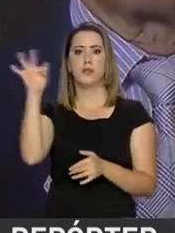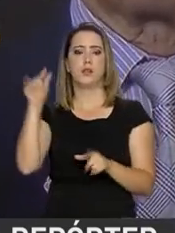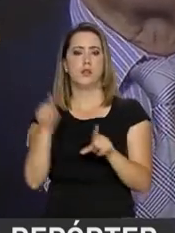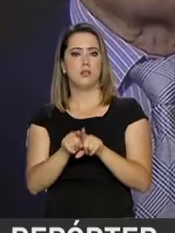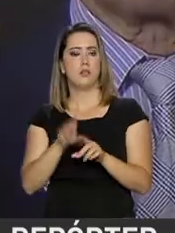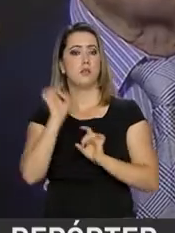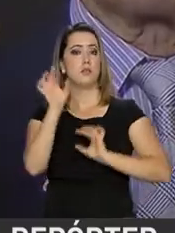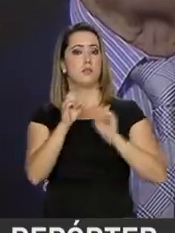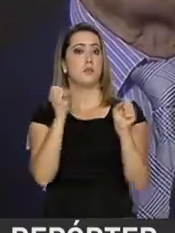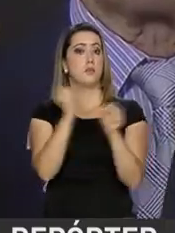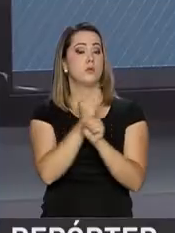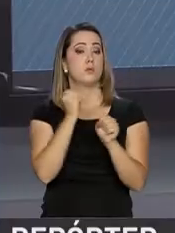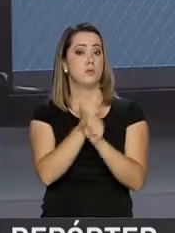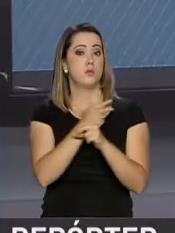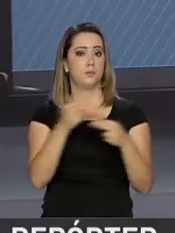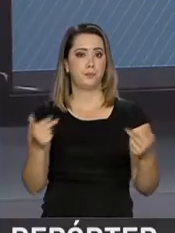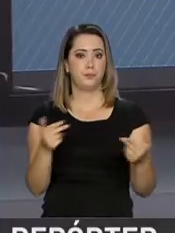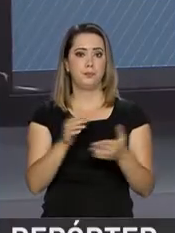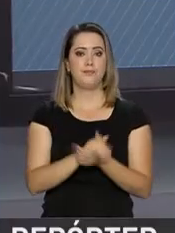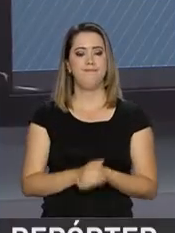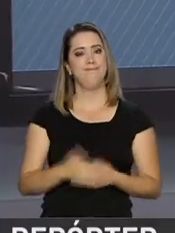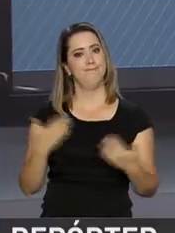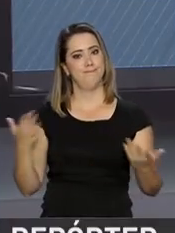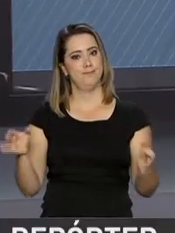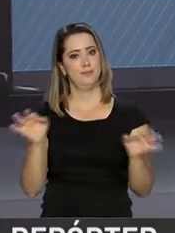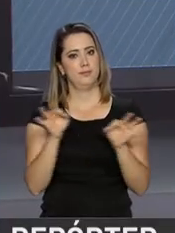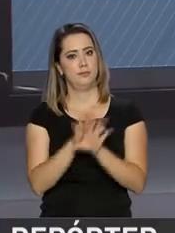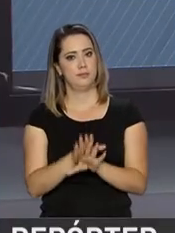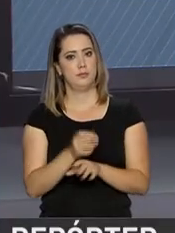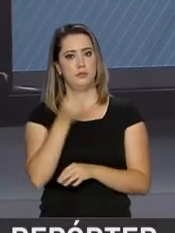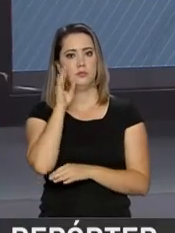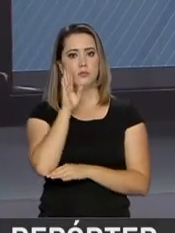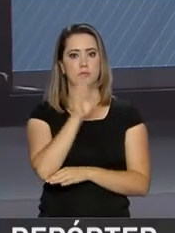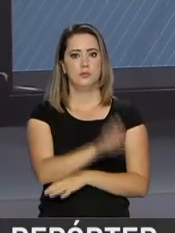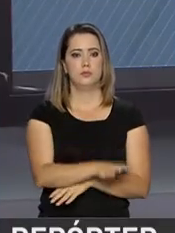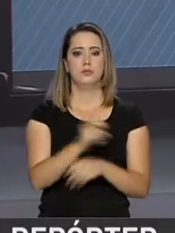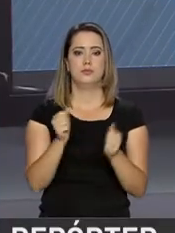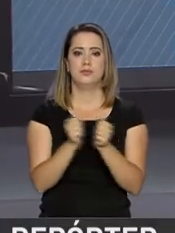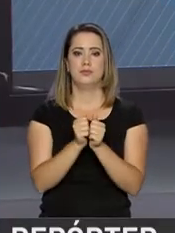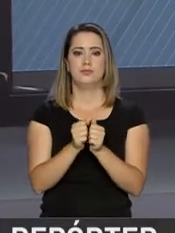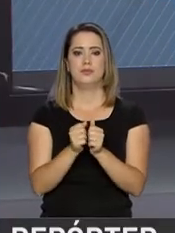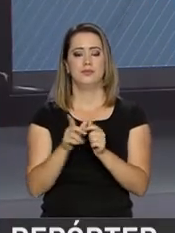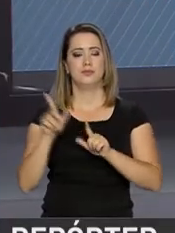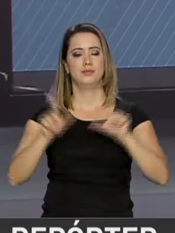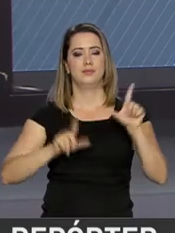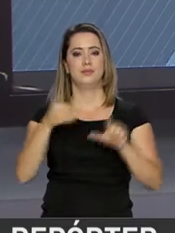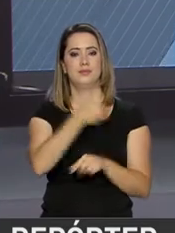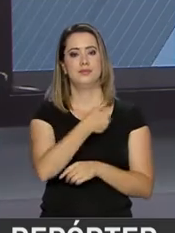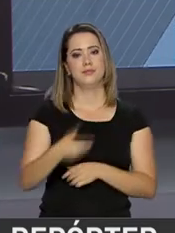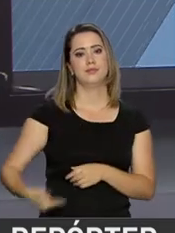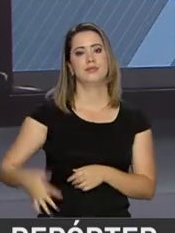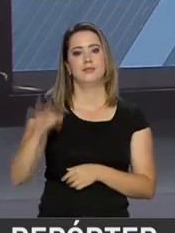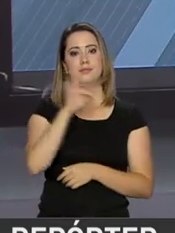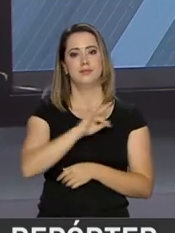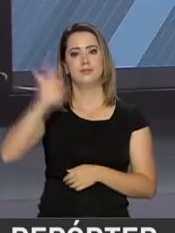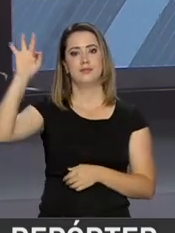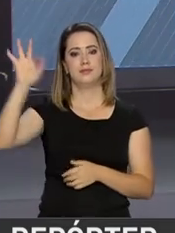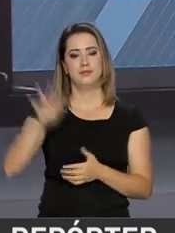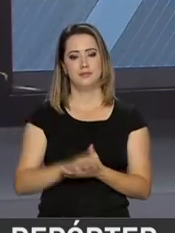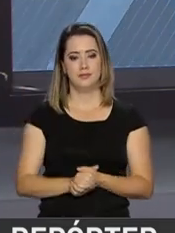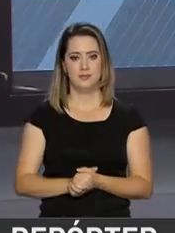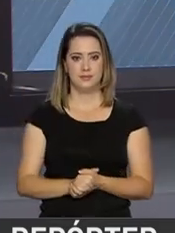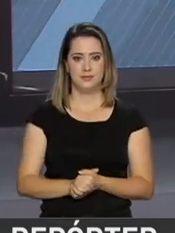na área de infraestrutura esta edição termina que uma boa noite continue com a gente na nbr a tv do governo